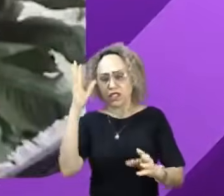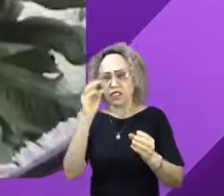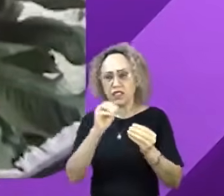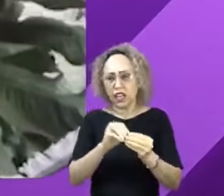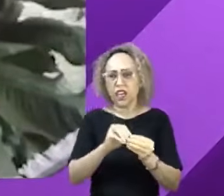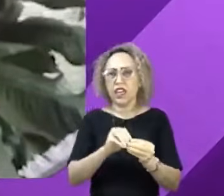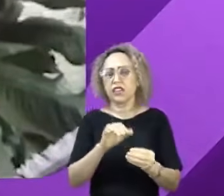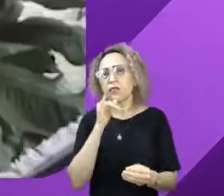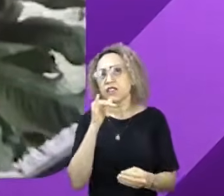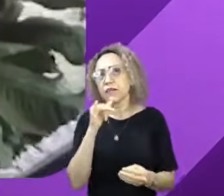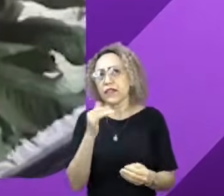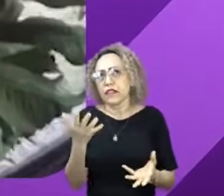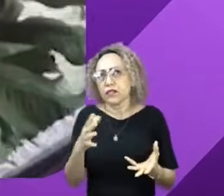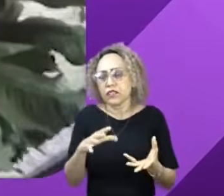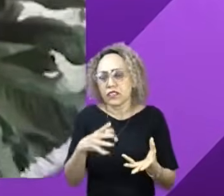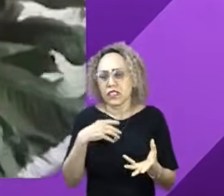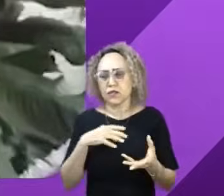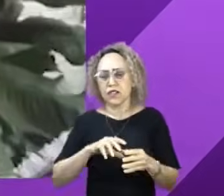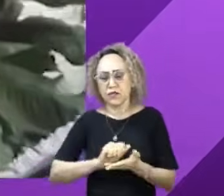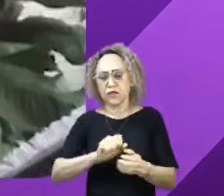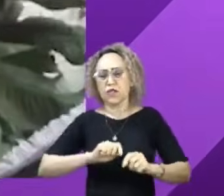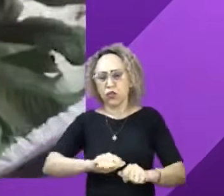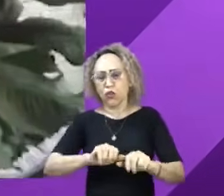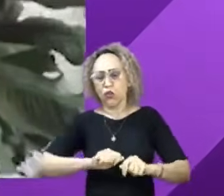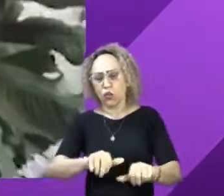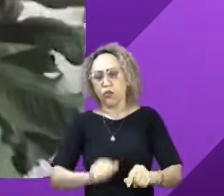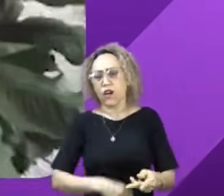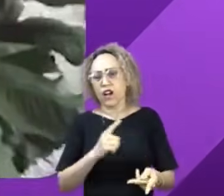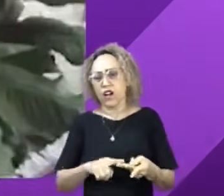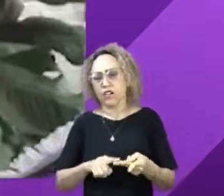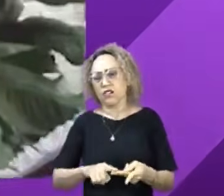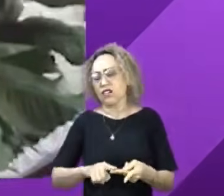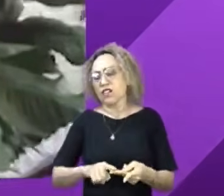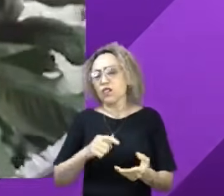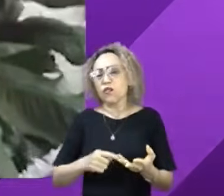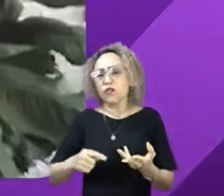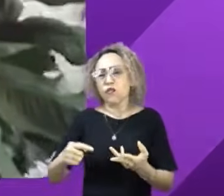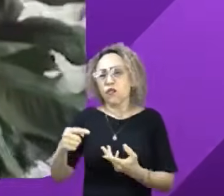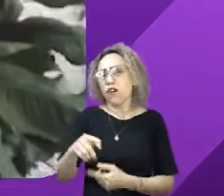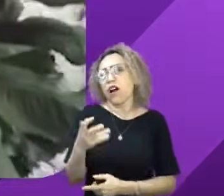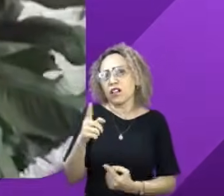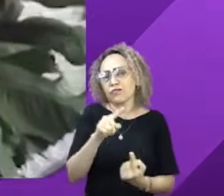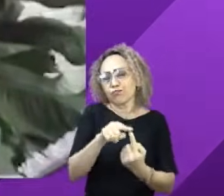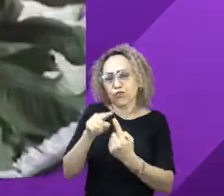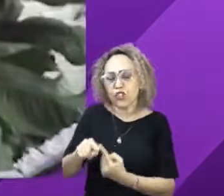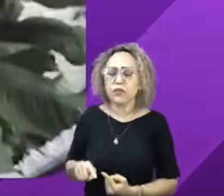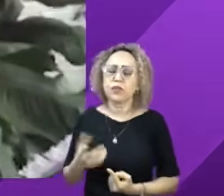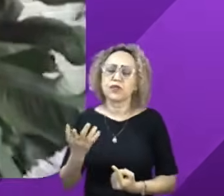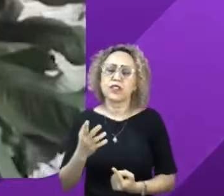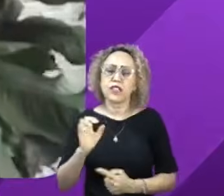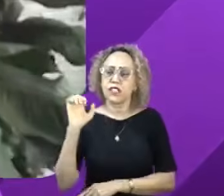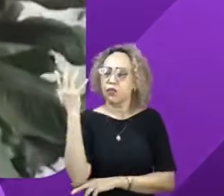com barro, com Pai Genipapo, seja com Urucum, como que esses povos, eles veem, né,